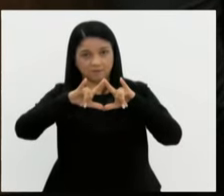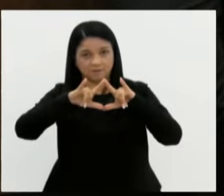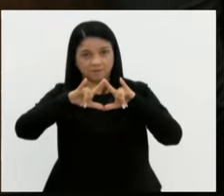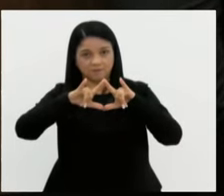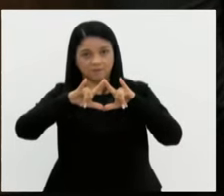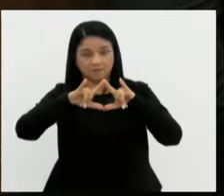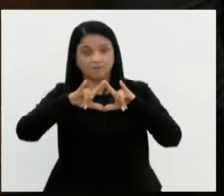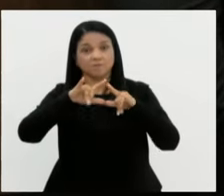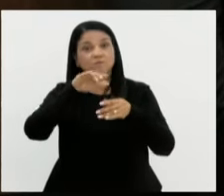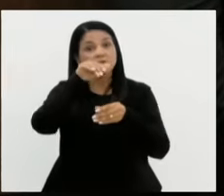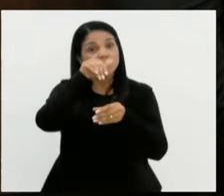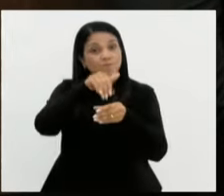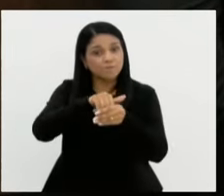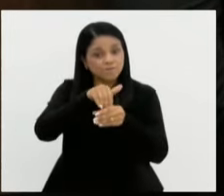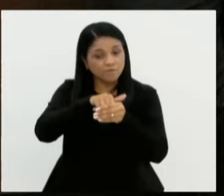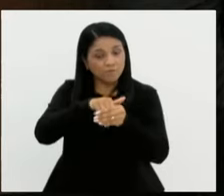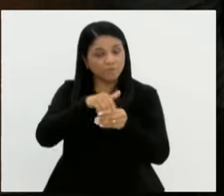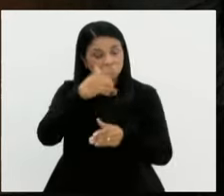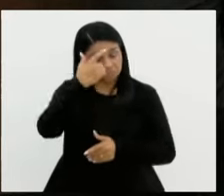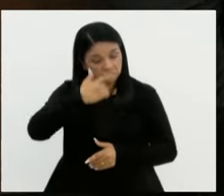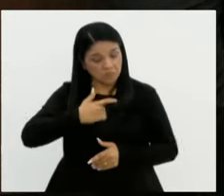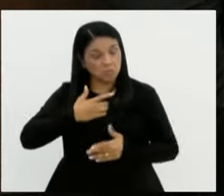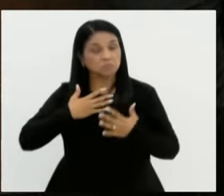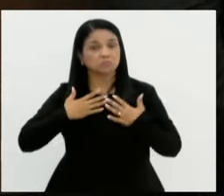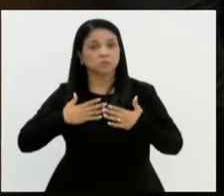o meu voto estaria muito, muito tranquilo.